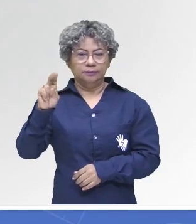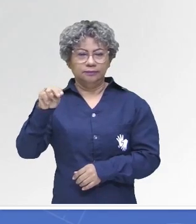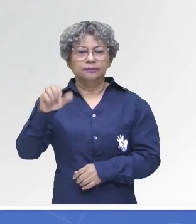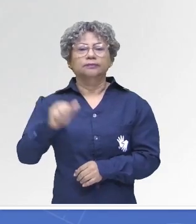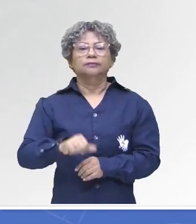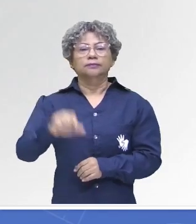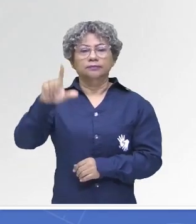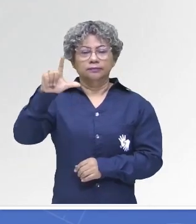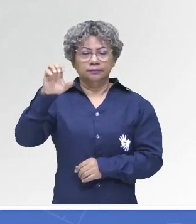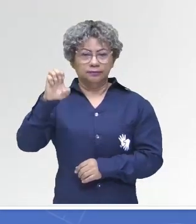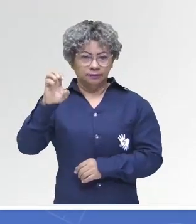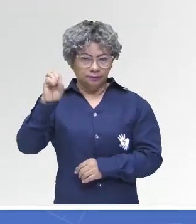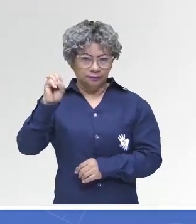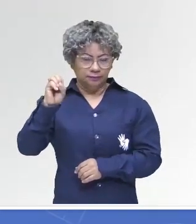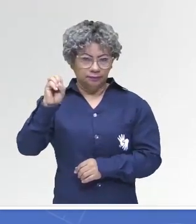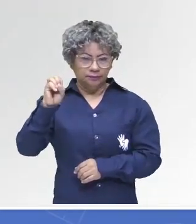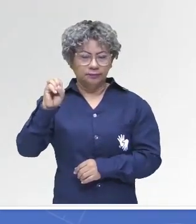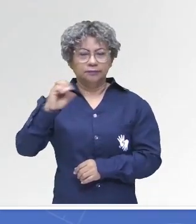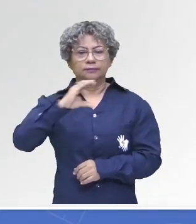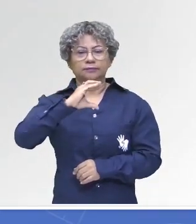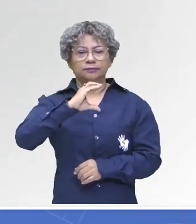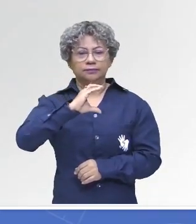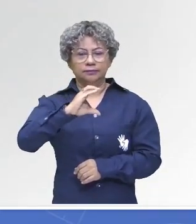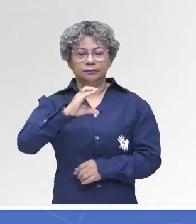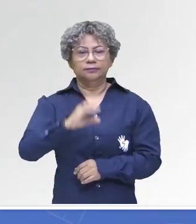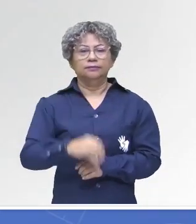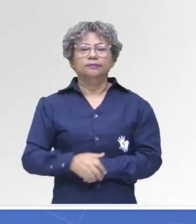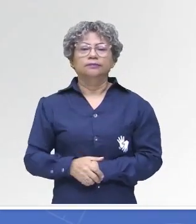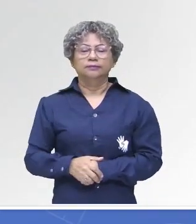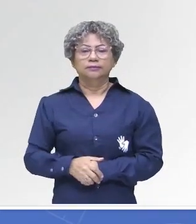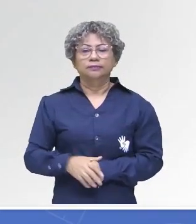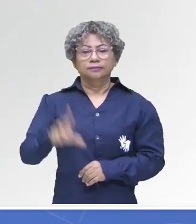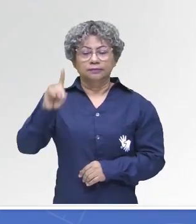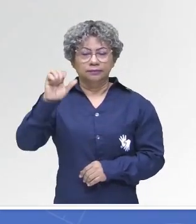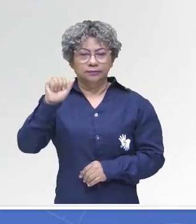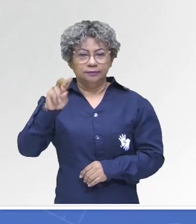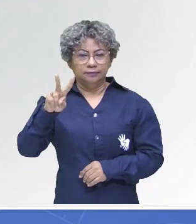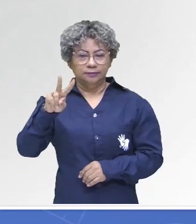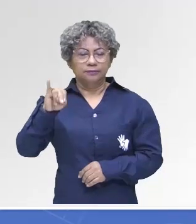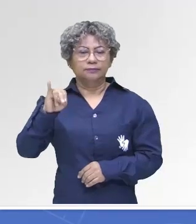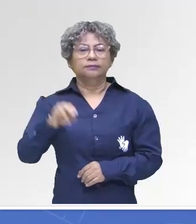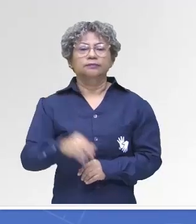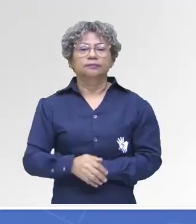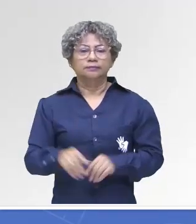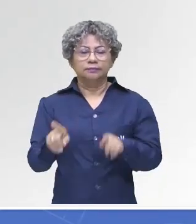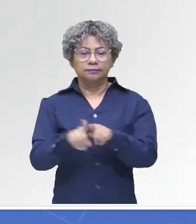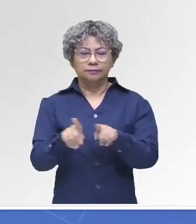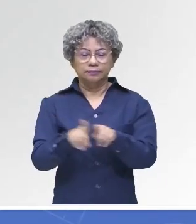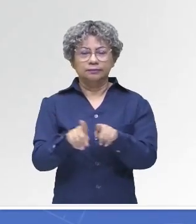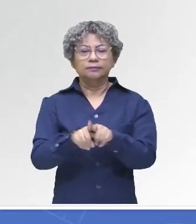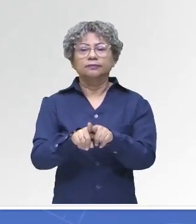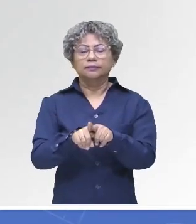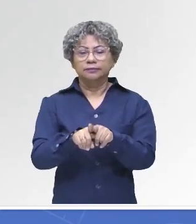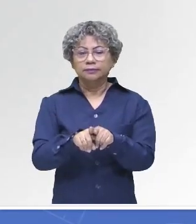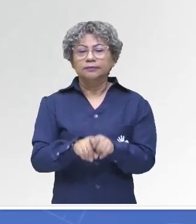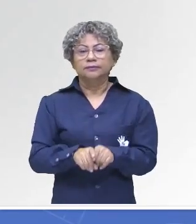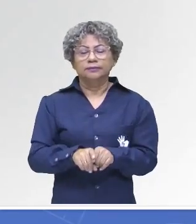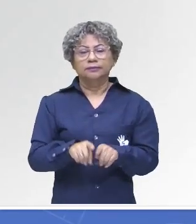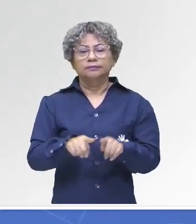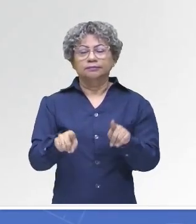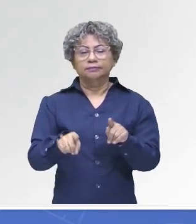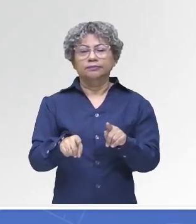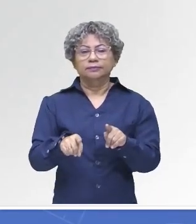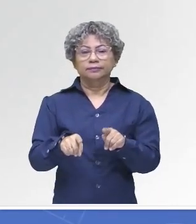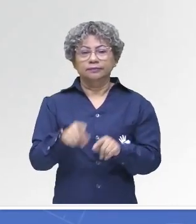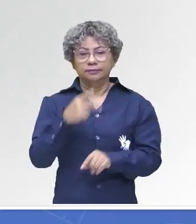Léo, letra C também. Davi Souza. Davi Souza fez um comentário aí, um fala e os outros